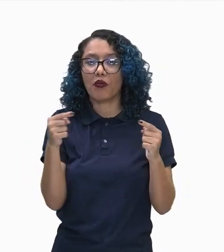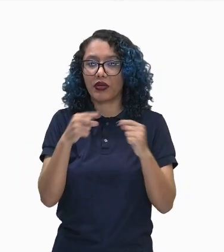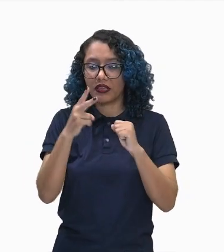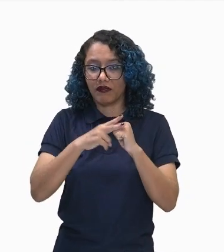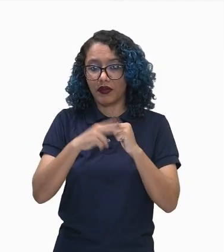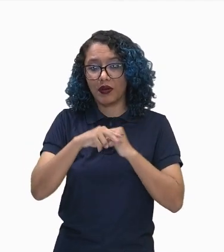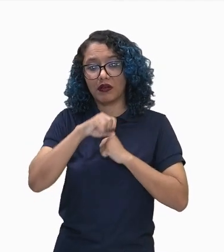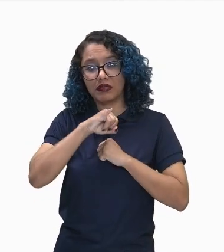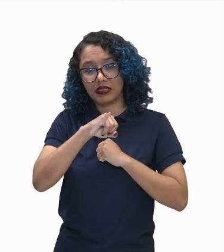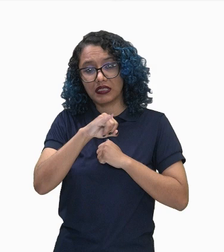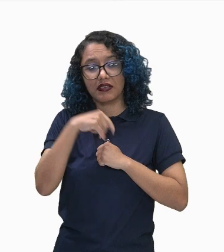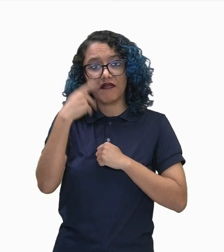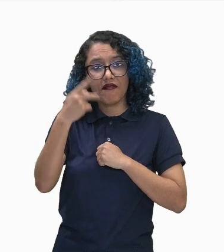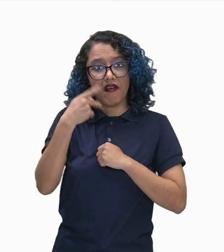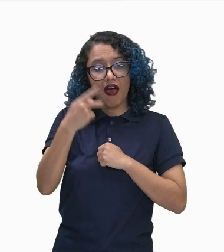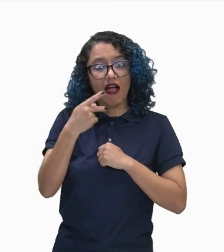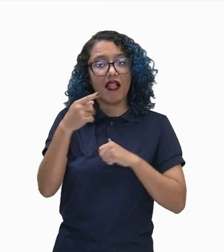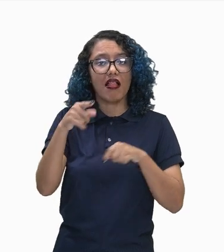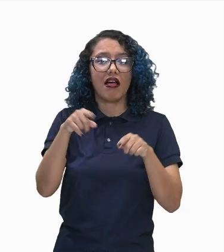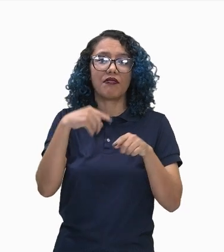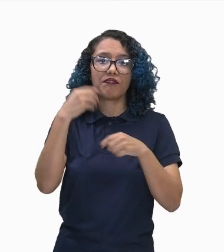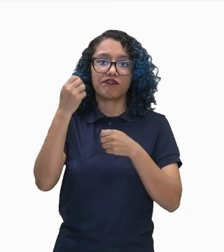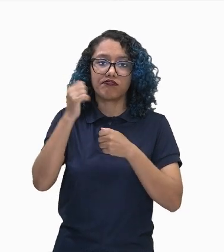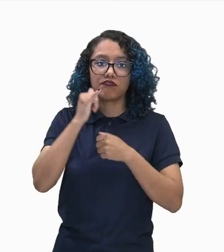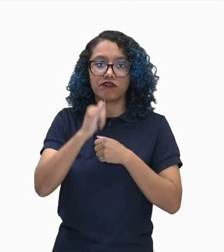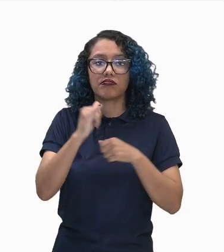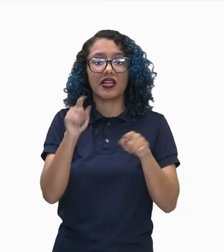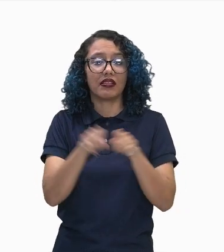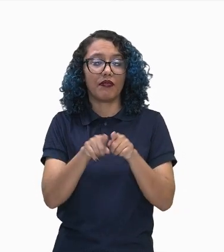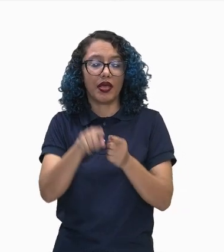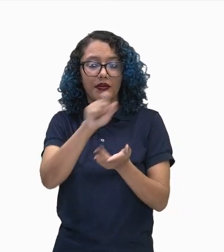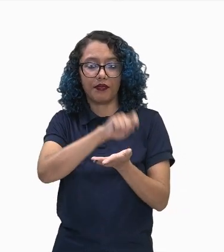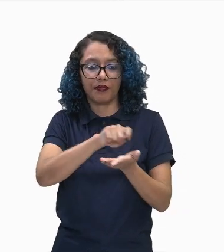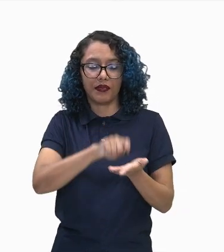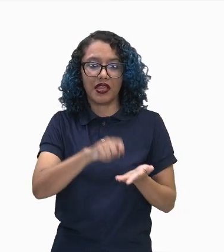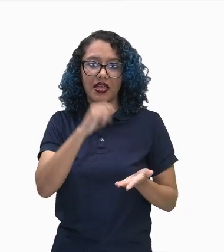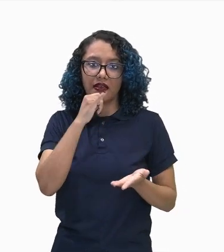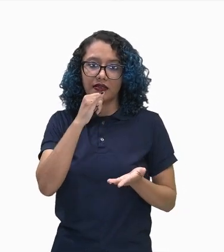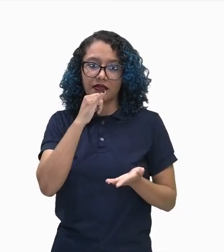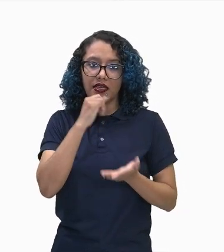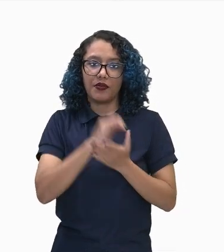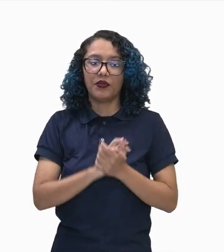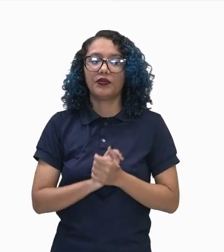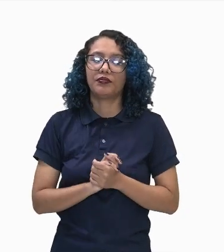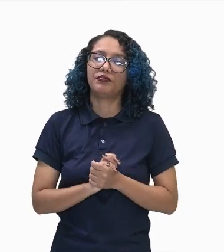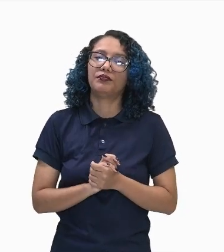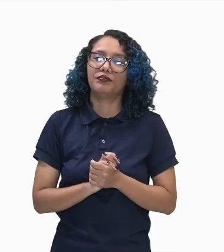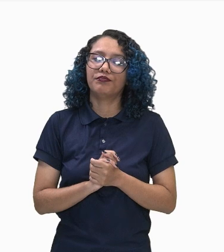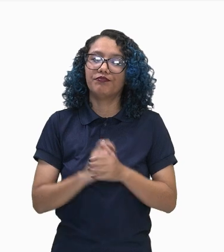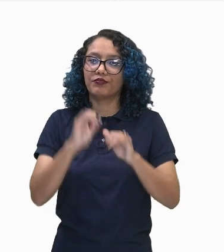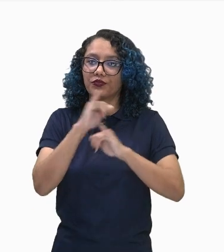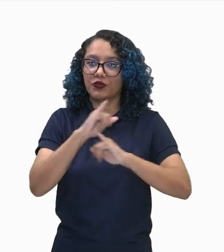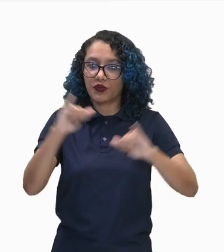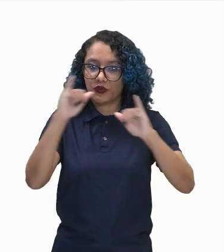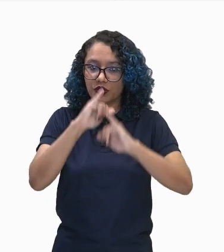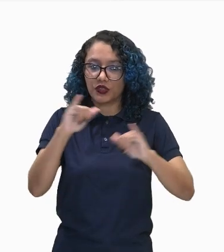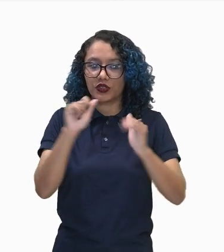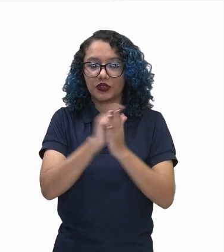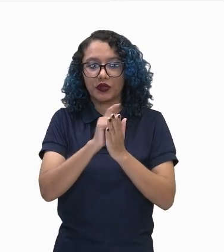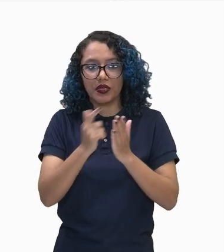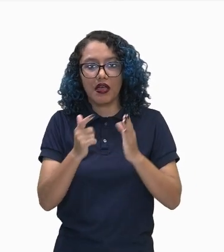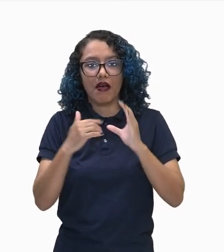quando eu escrevo. É linguagem verbal. Exemplo, notícias de jornal, e-mail,